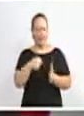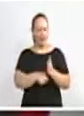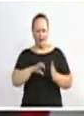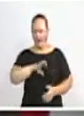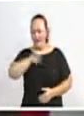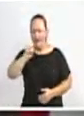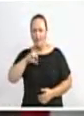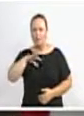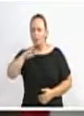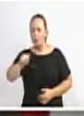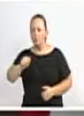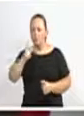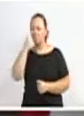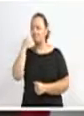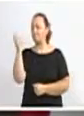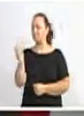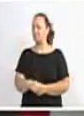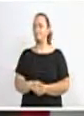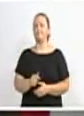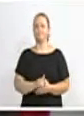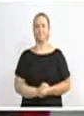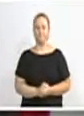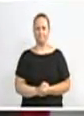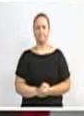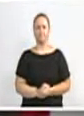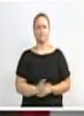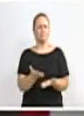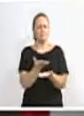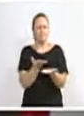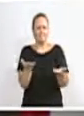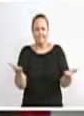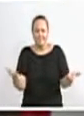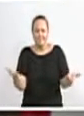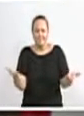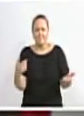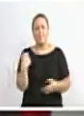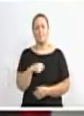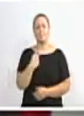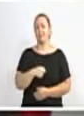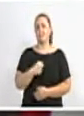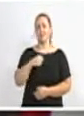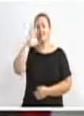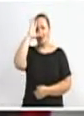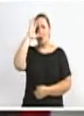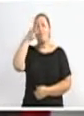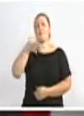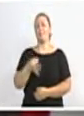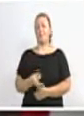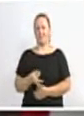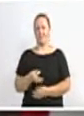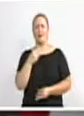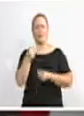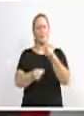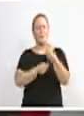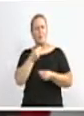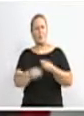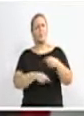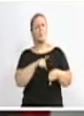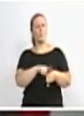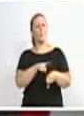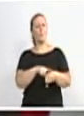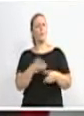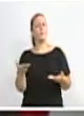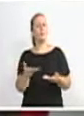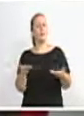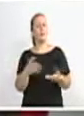Constituição Federal. Então, eu faço essa fala, senhores, para nós nos compreendermos do momento que nós vivemos no Brasil. E muita gente não imagina